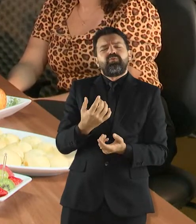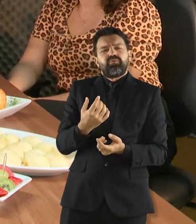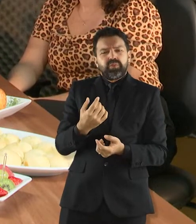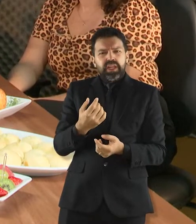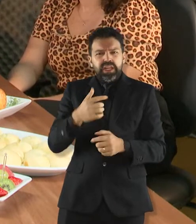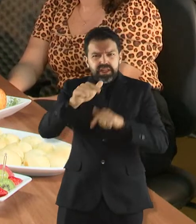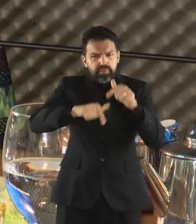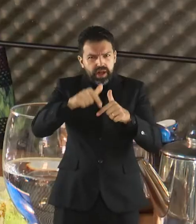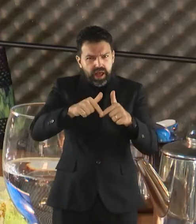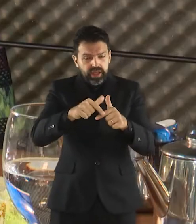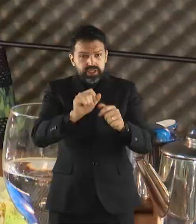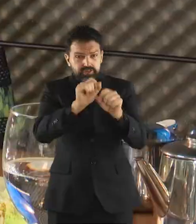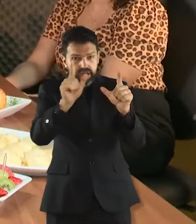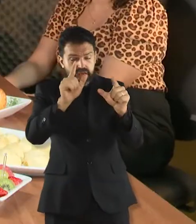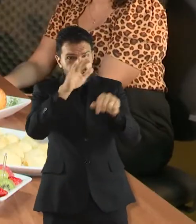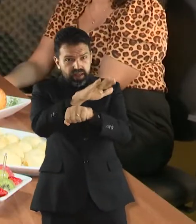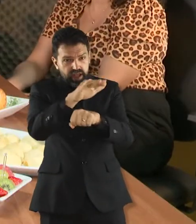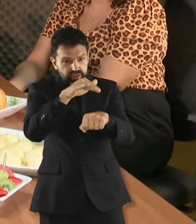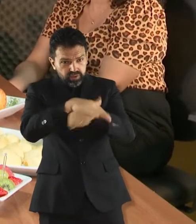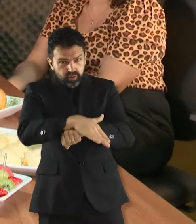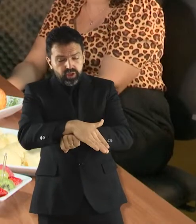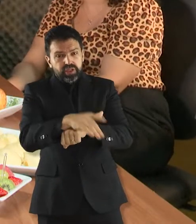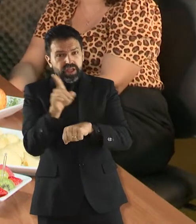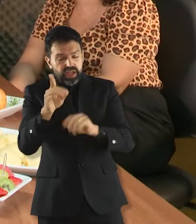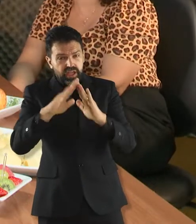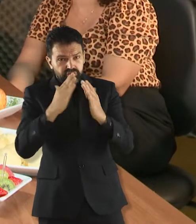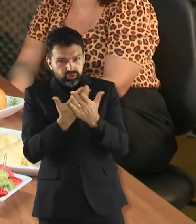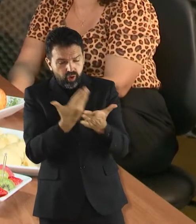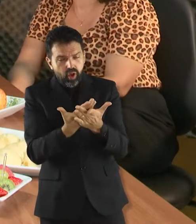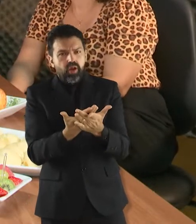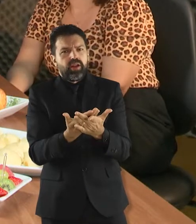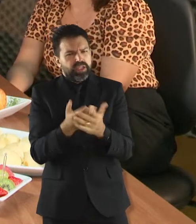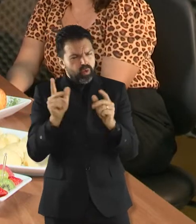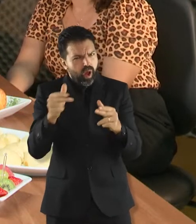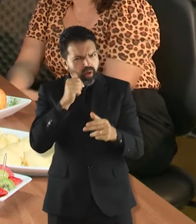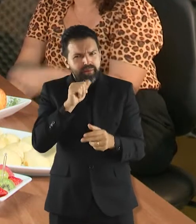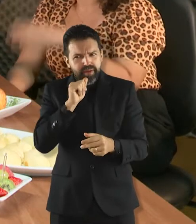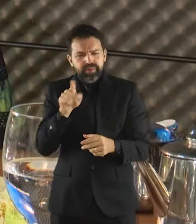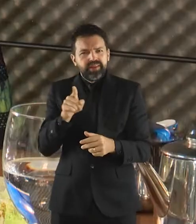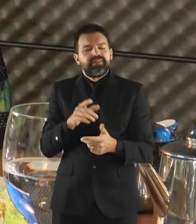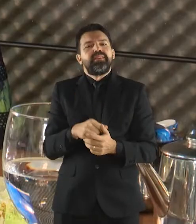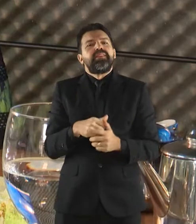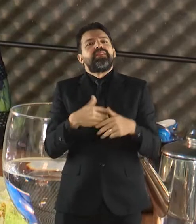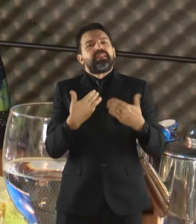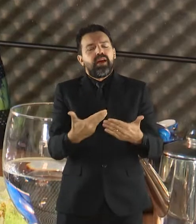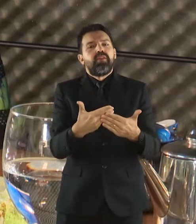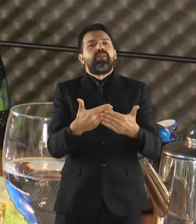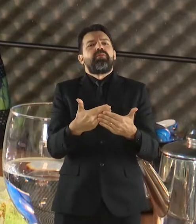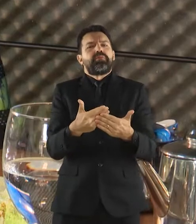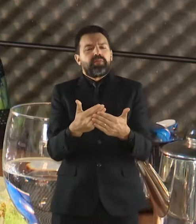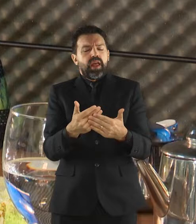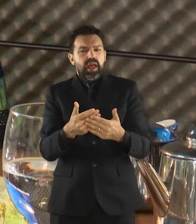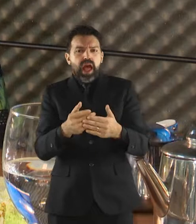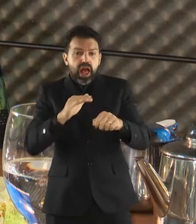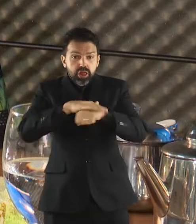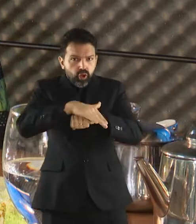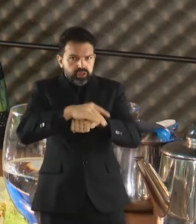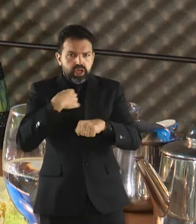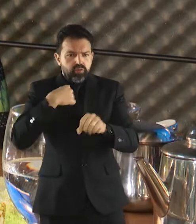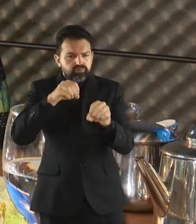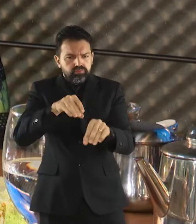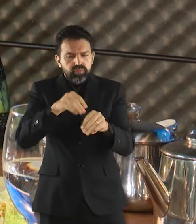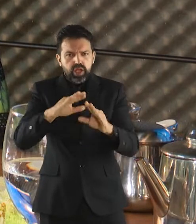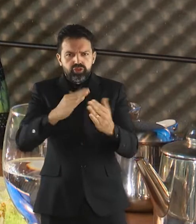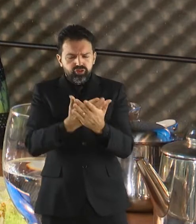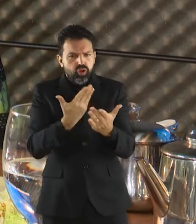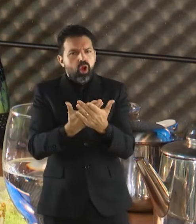3 horários, de manhã, de tarde, de noite. Trabalhando, igual a mãe, né? Igual a mãe. E eu abri mão de um turno à noite. Eu dava aula à noite numa escola, eu tinha